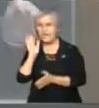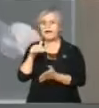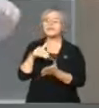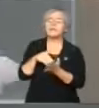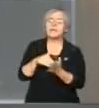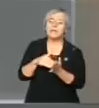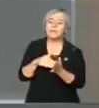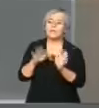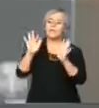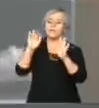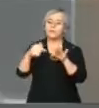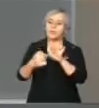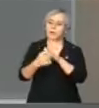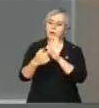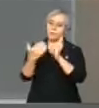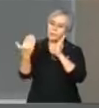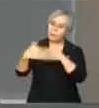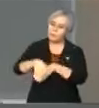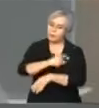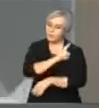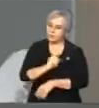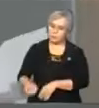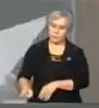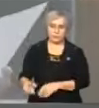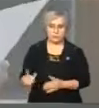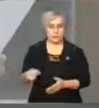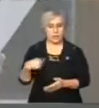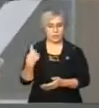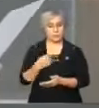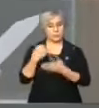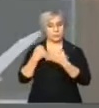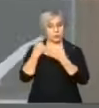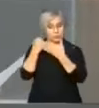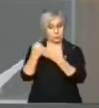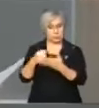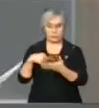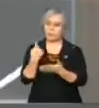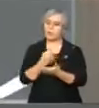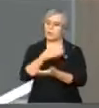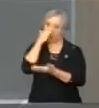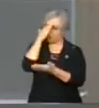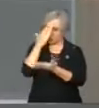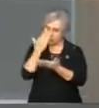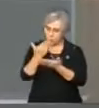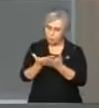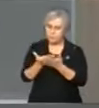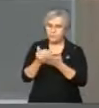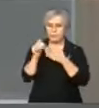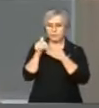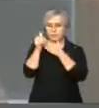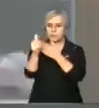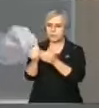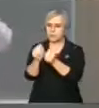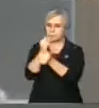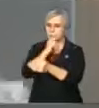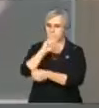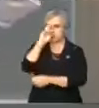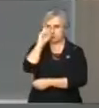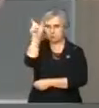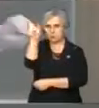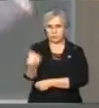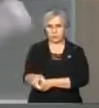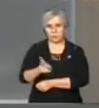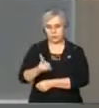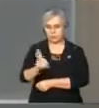é por isso que estamos aqui trazendo o nosso apoio, a nossa confiança na condução de Vossa Excelência,